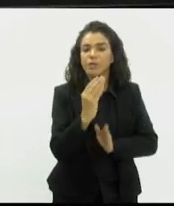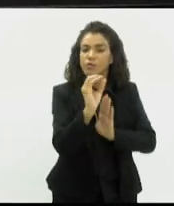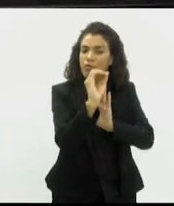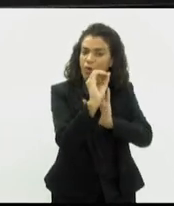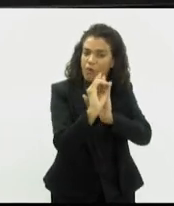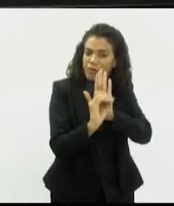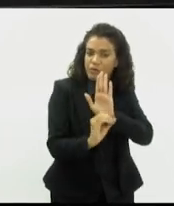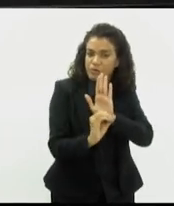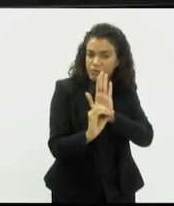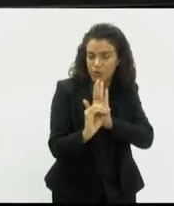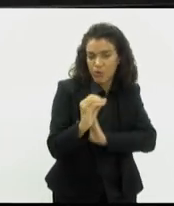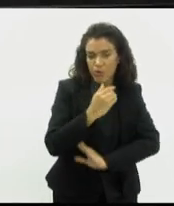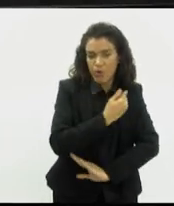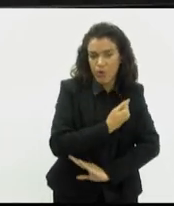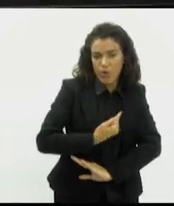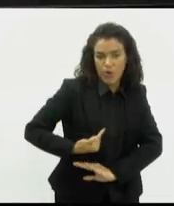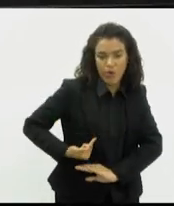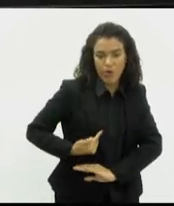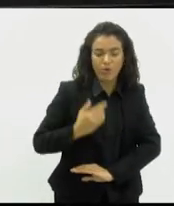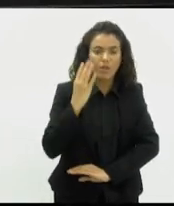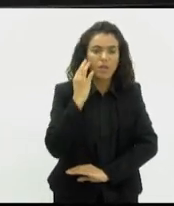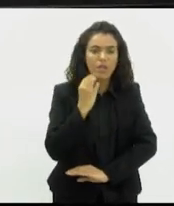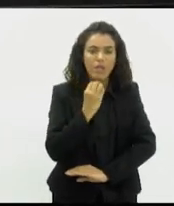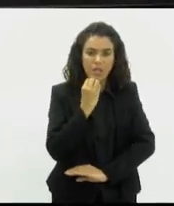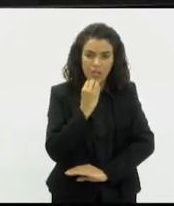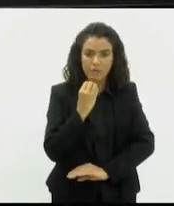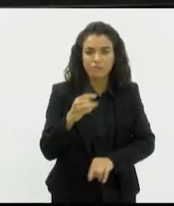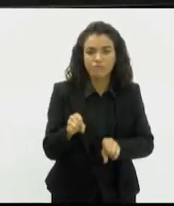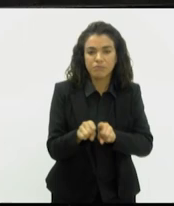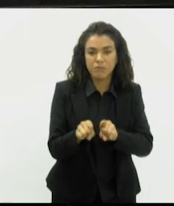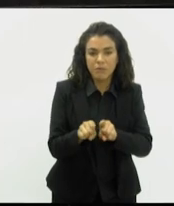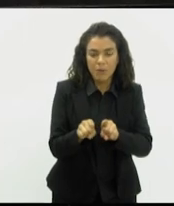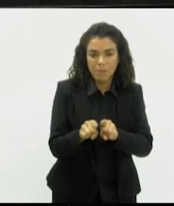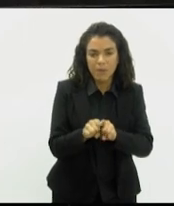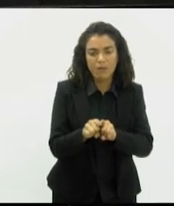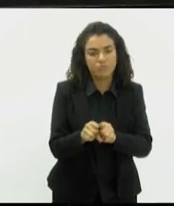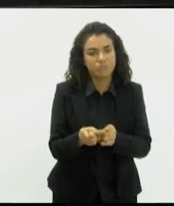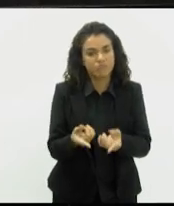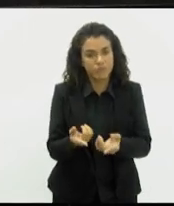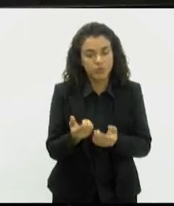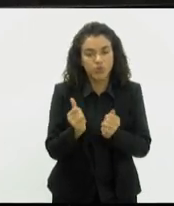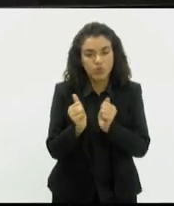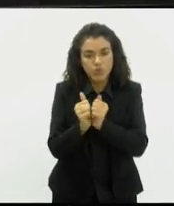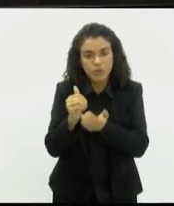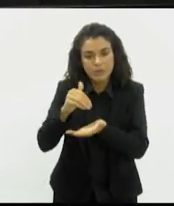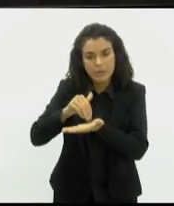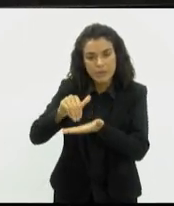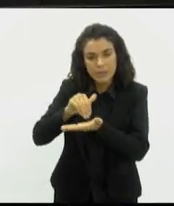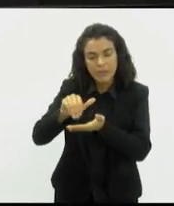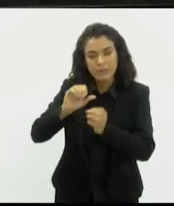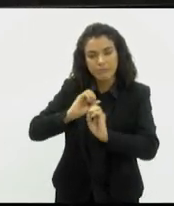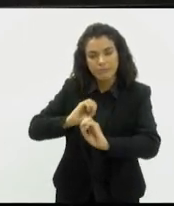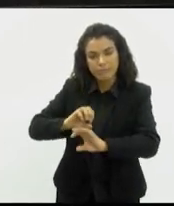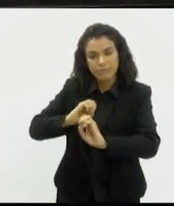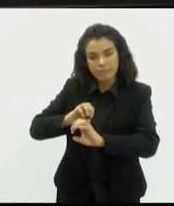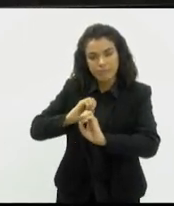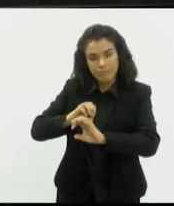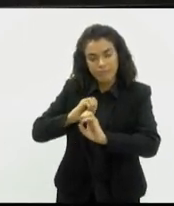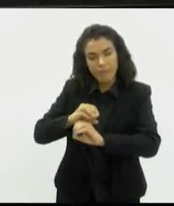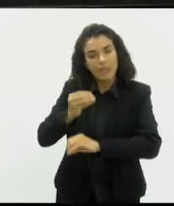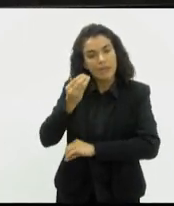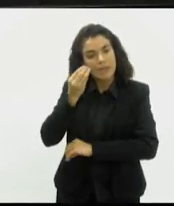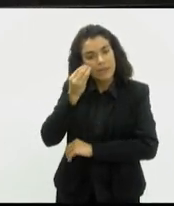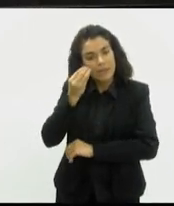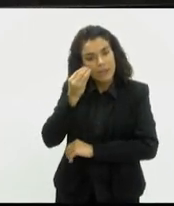governador Cláudio Castro para que ele tome medidas cabíveis junto à Secretaria da Educação para que seja